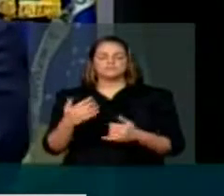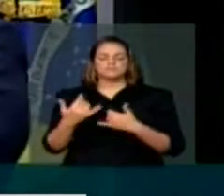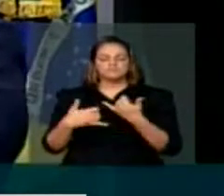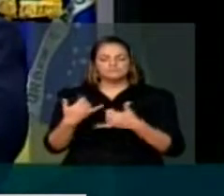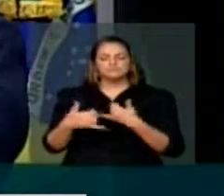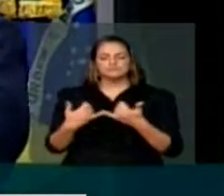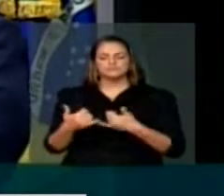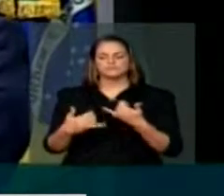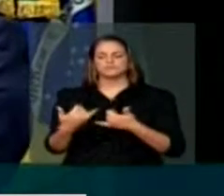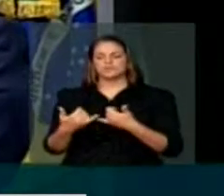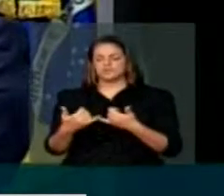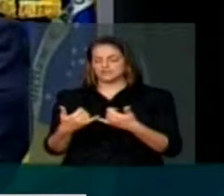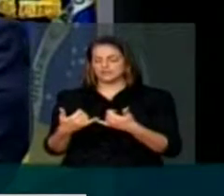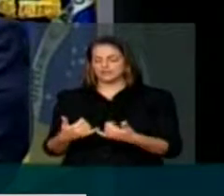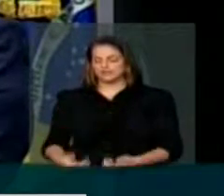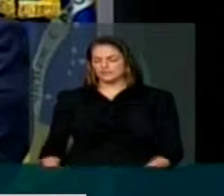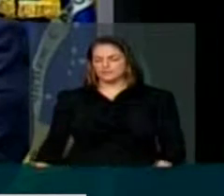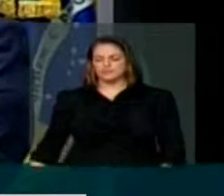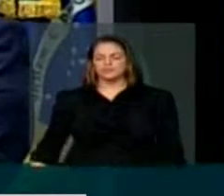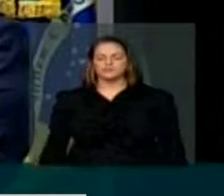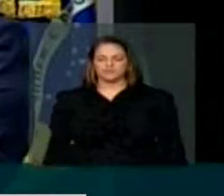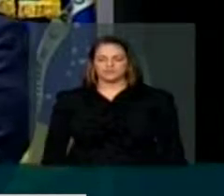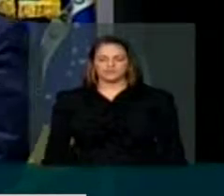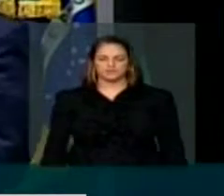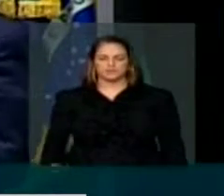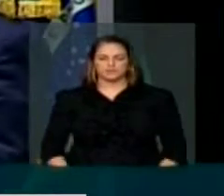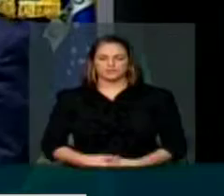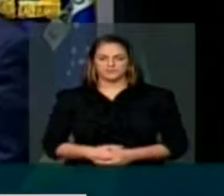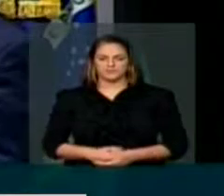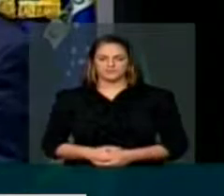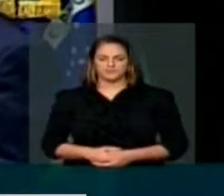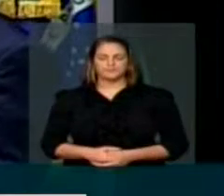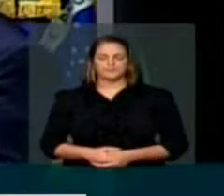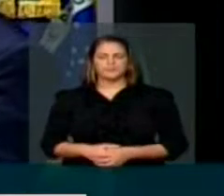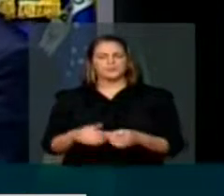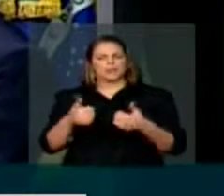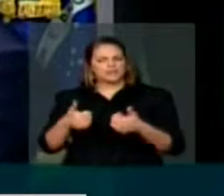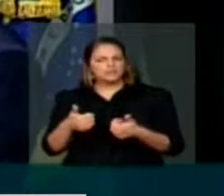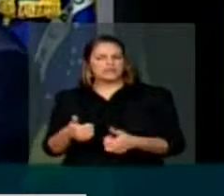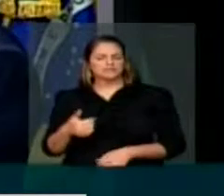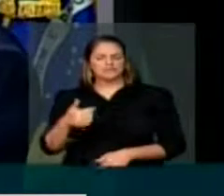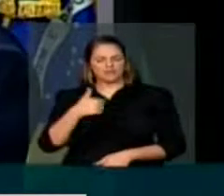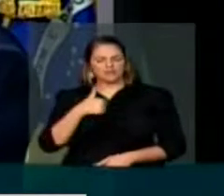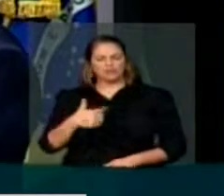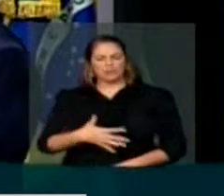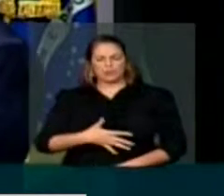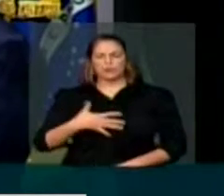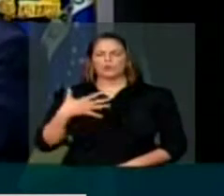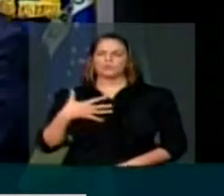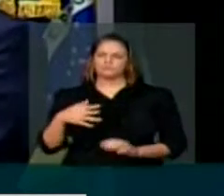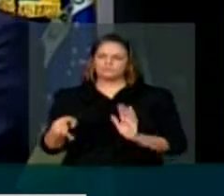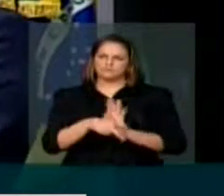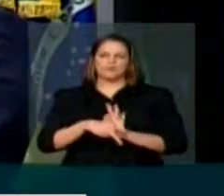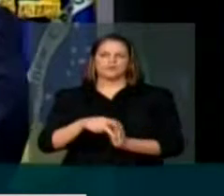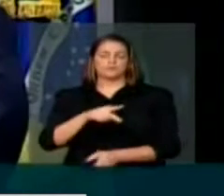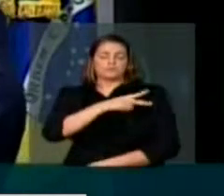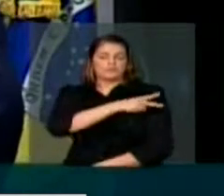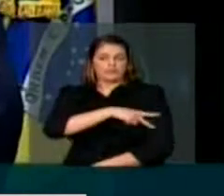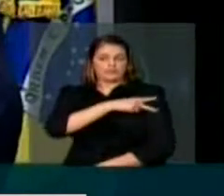discurso do deputado Silas Freire, que foi o autor do requerimento dessa homenagem que prestigia todo o sistema Meio Norte.